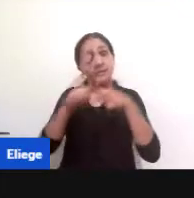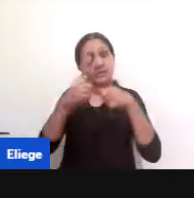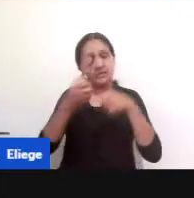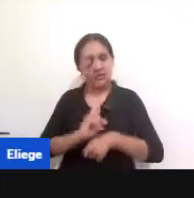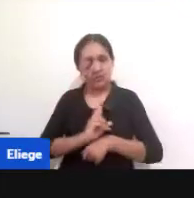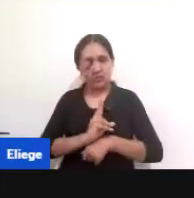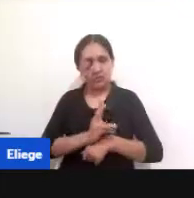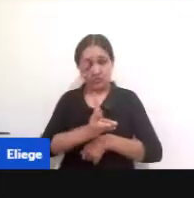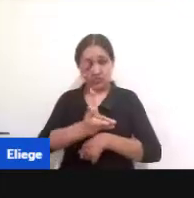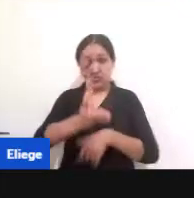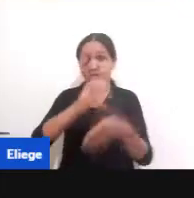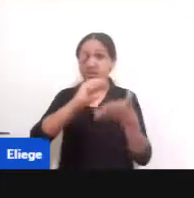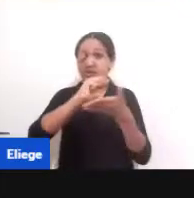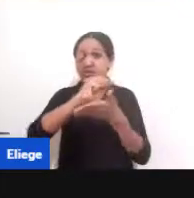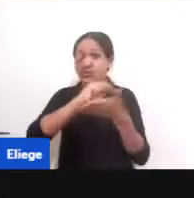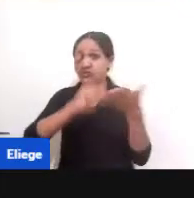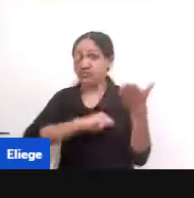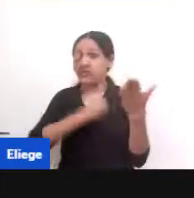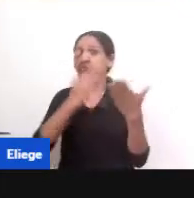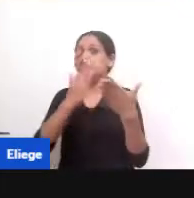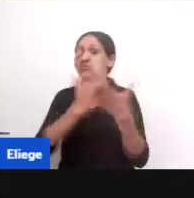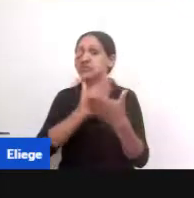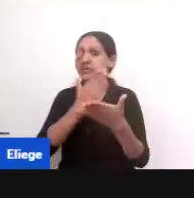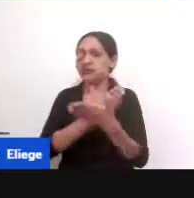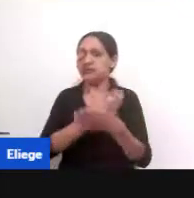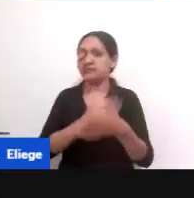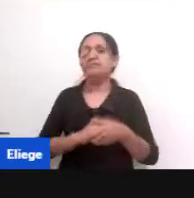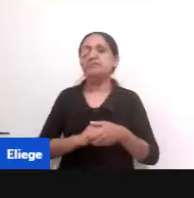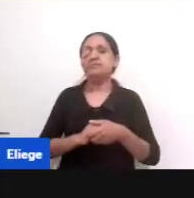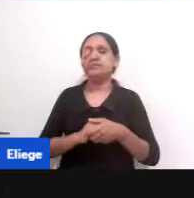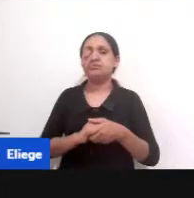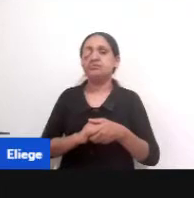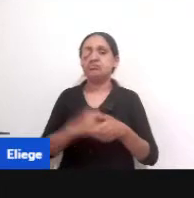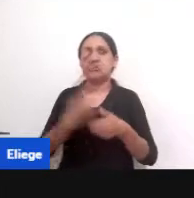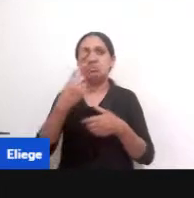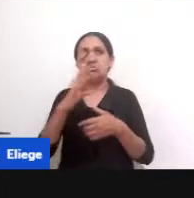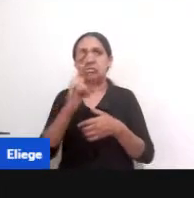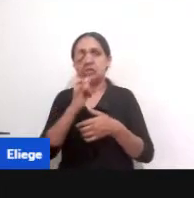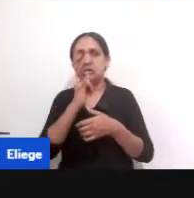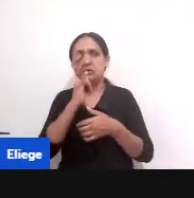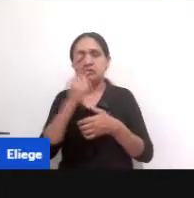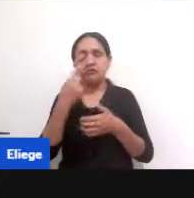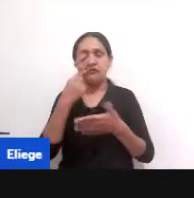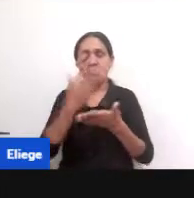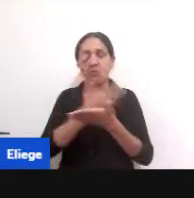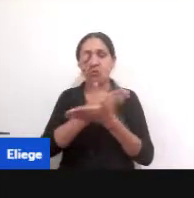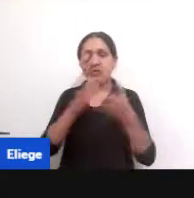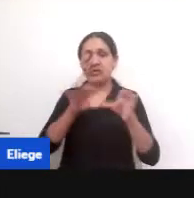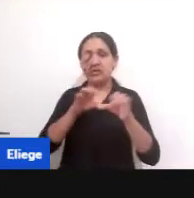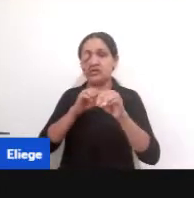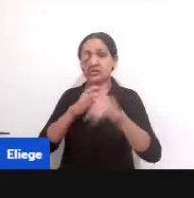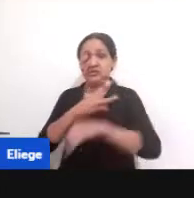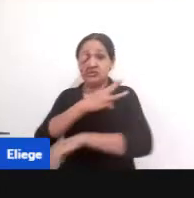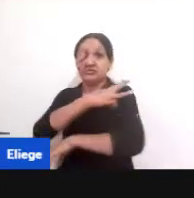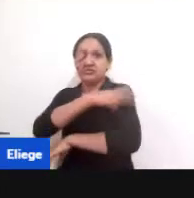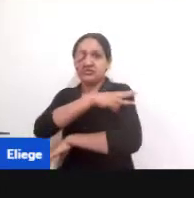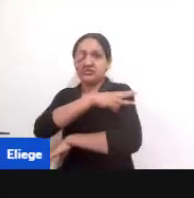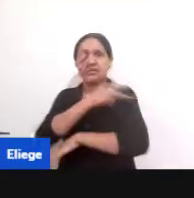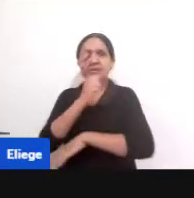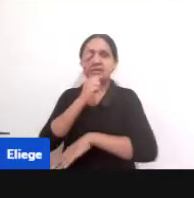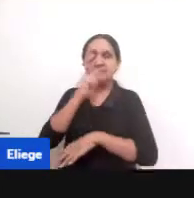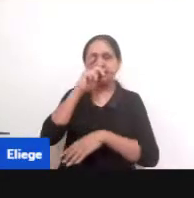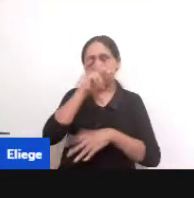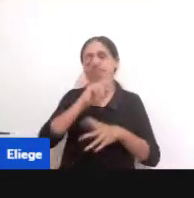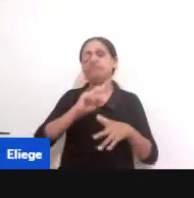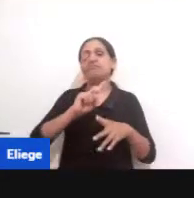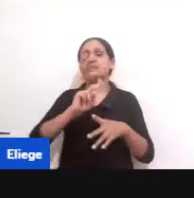do caderno. Então, por exemplo, eu vou olhar, vou começar a minha aula, eu estou lá no terceiro ano. De uma forma